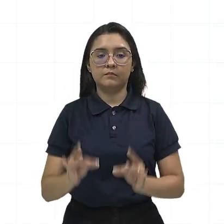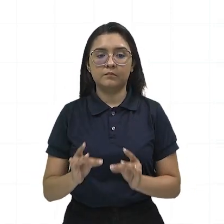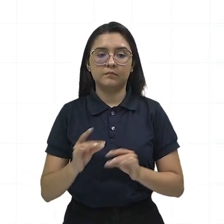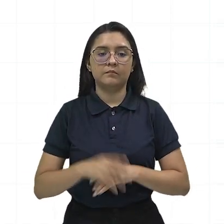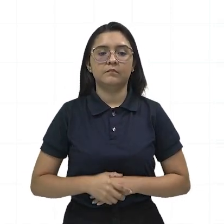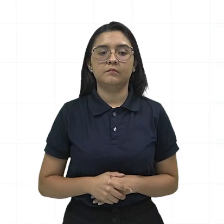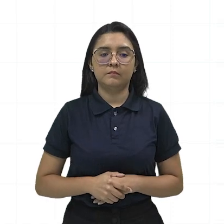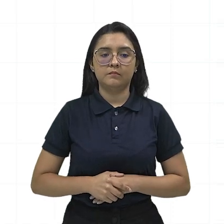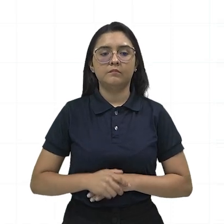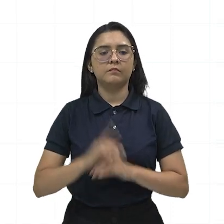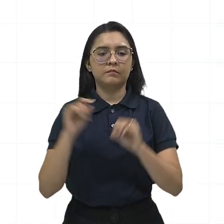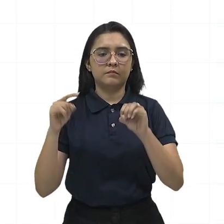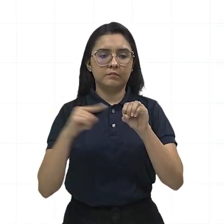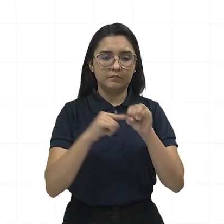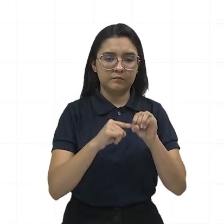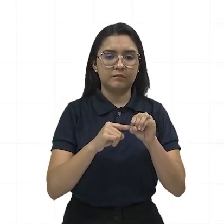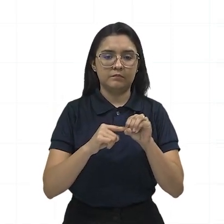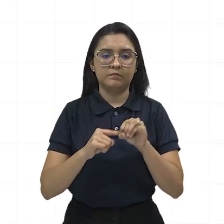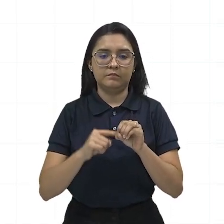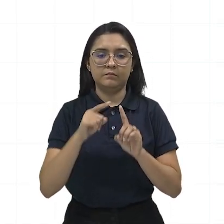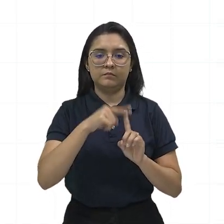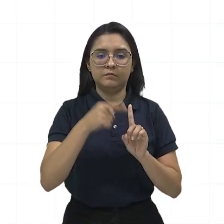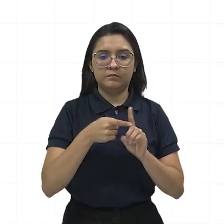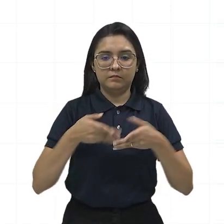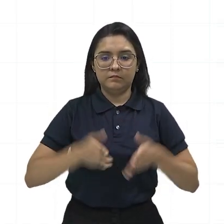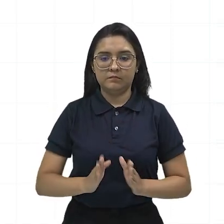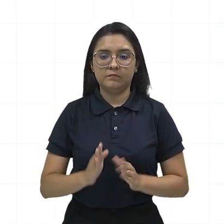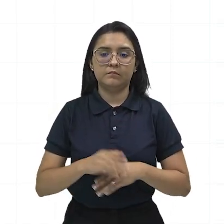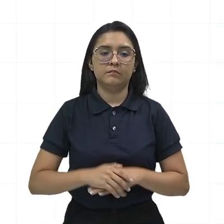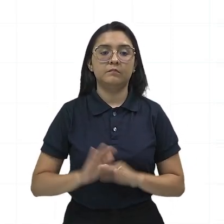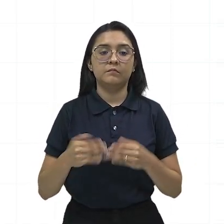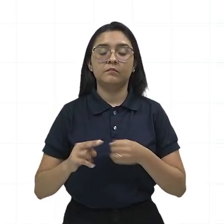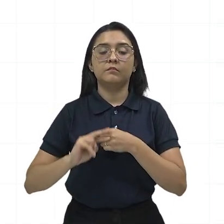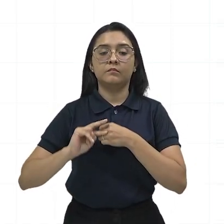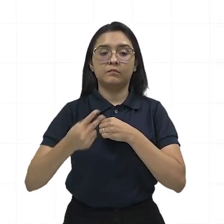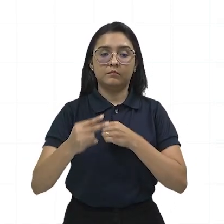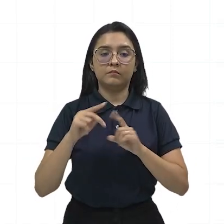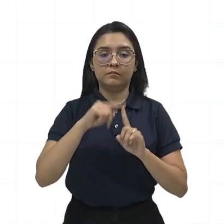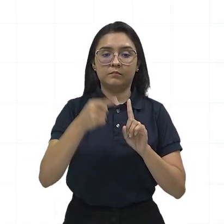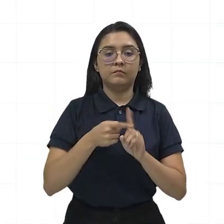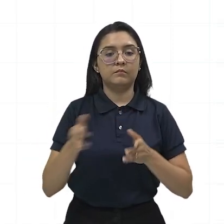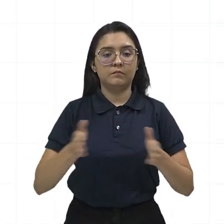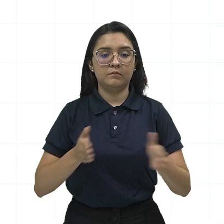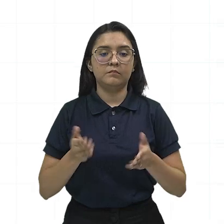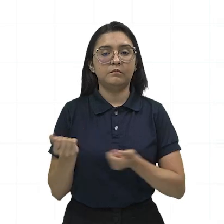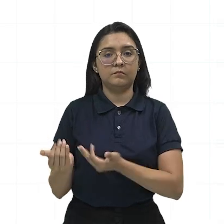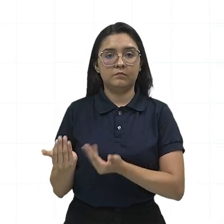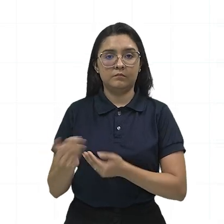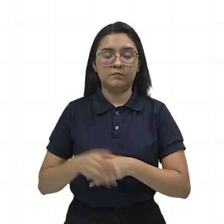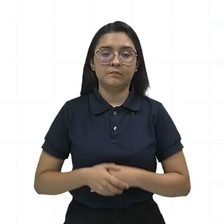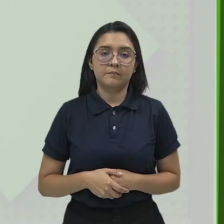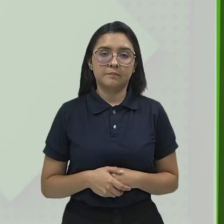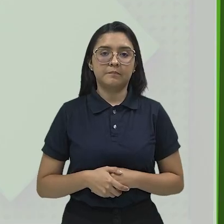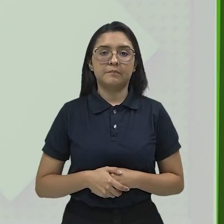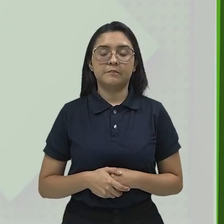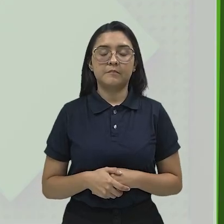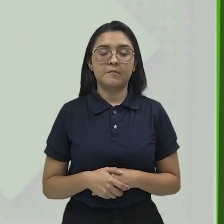detalhamento desse objeto, fecundação, gestação e parto, consequências da gravidez na